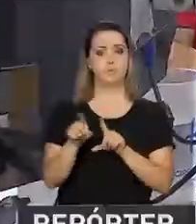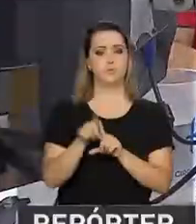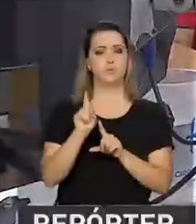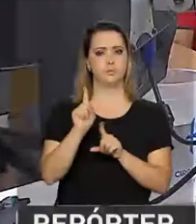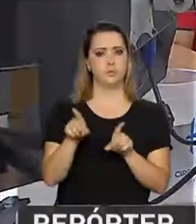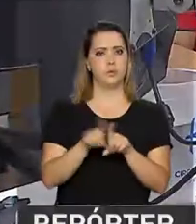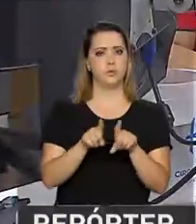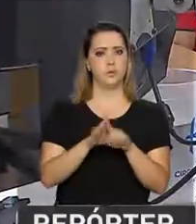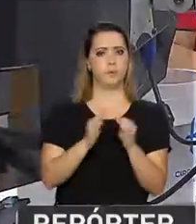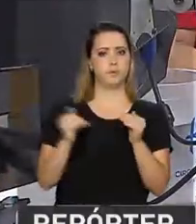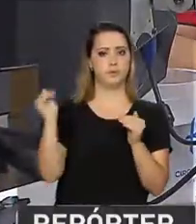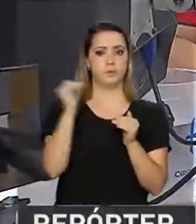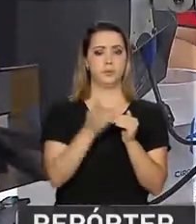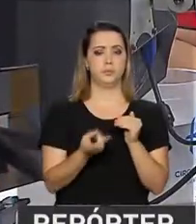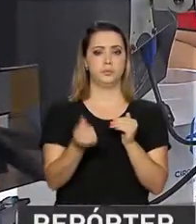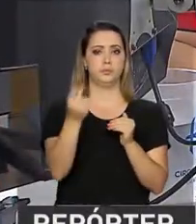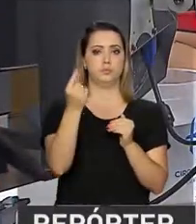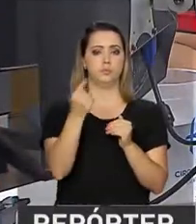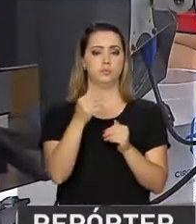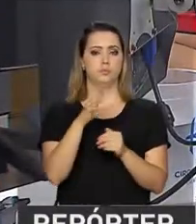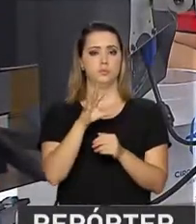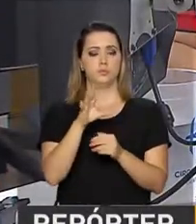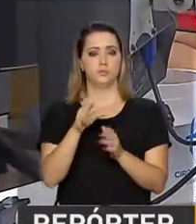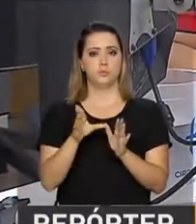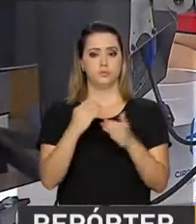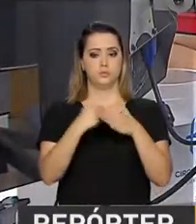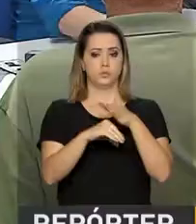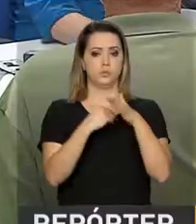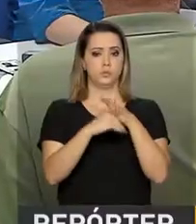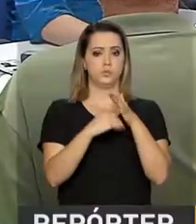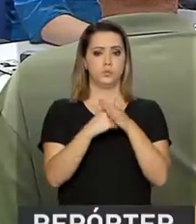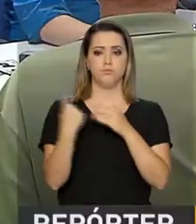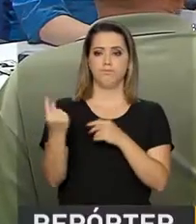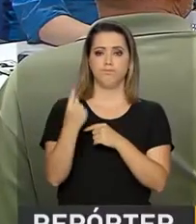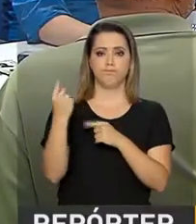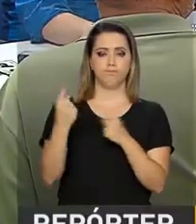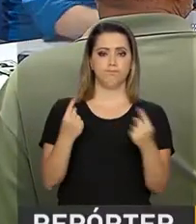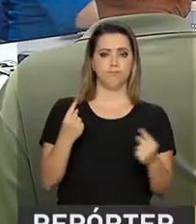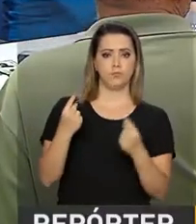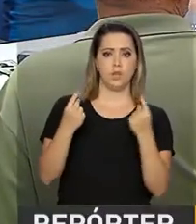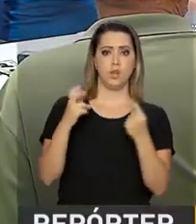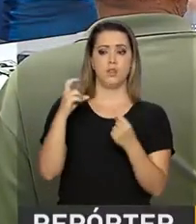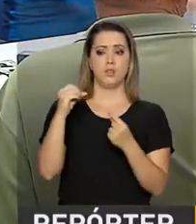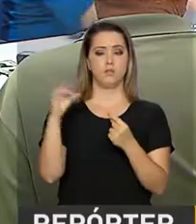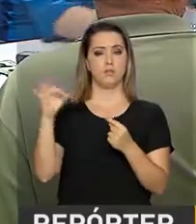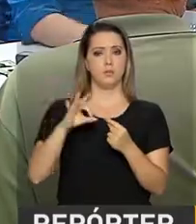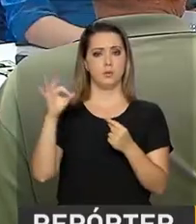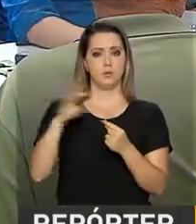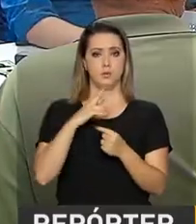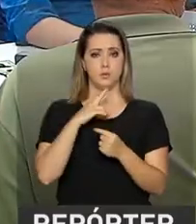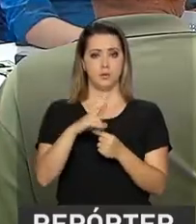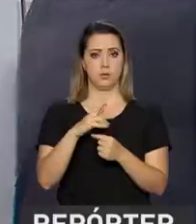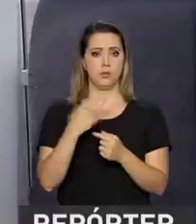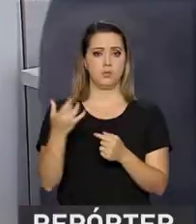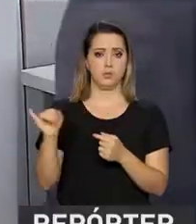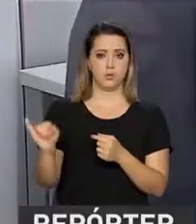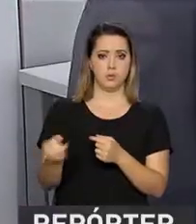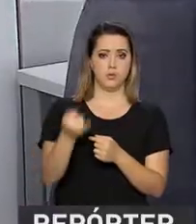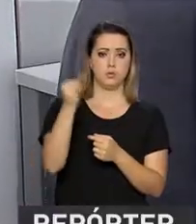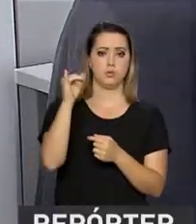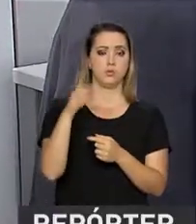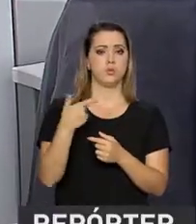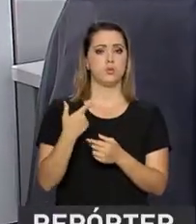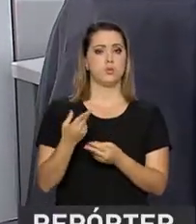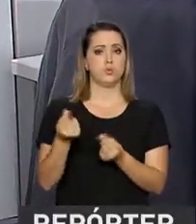também aumentou a remuneração das contas individuais do fundo ao distribuir 50 por cento do resultado obtido no exercício